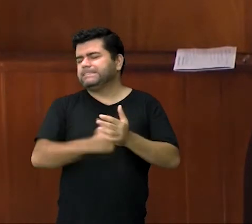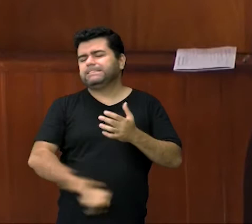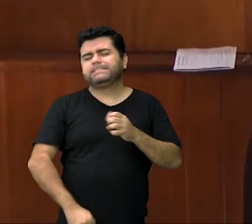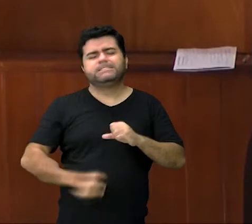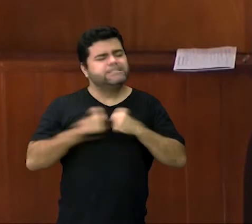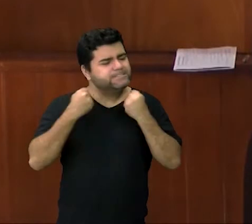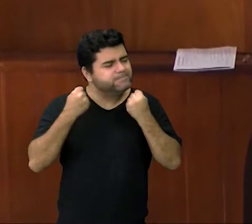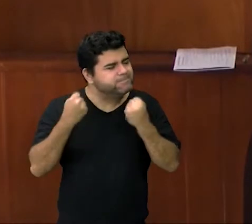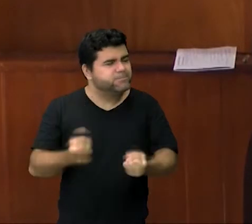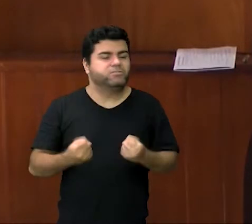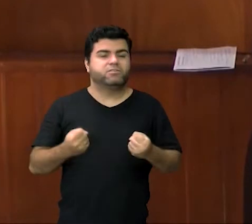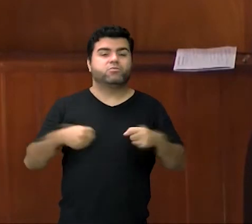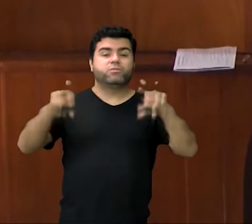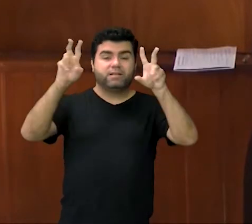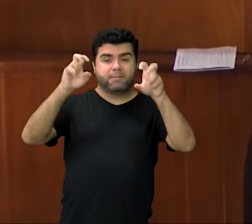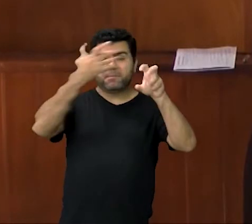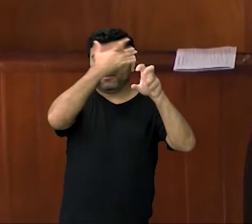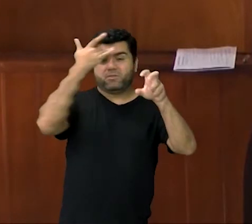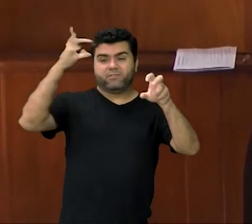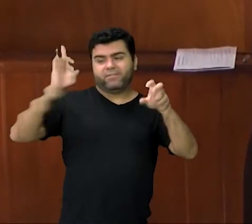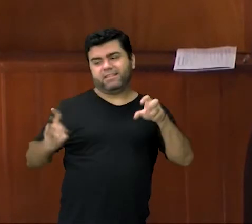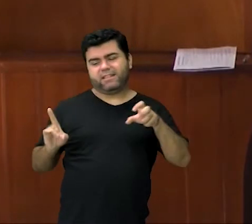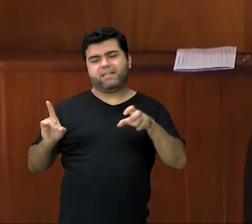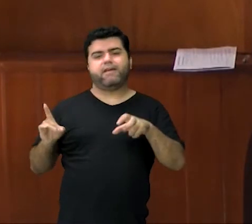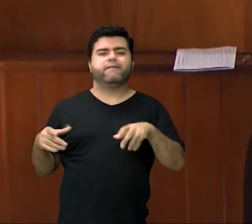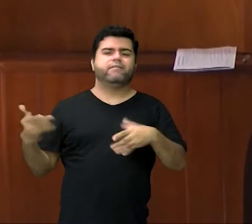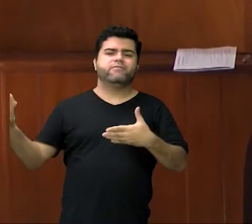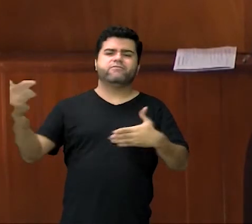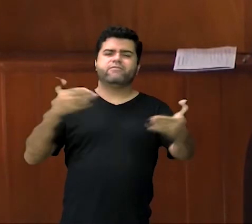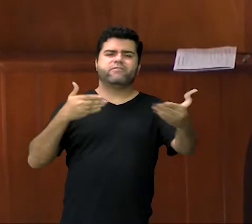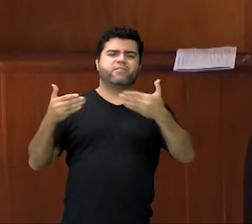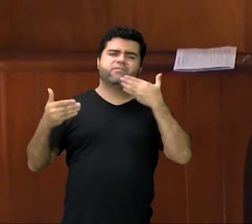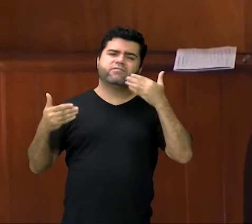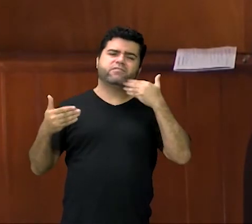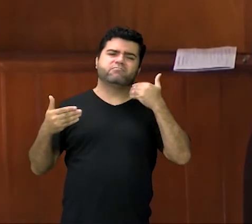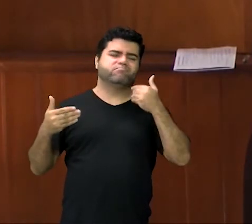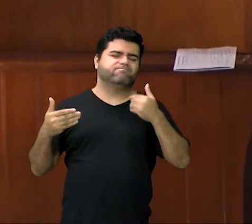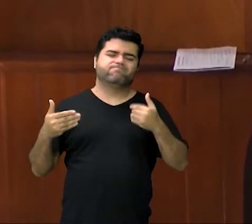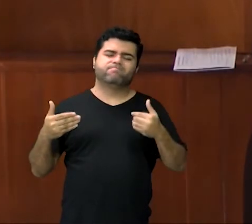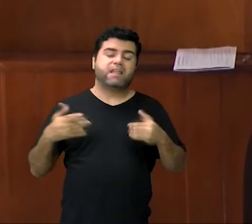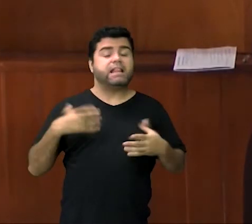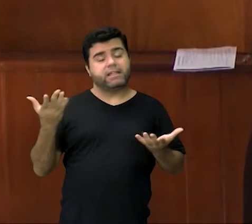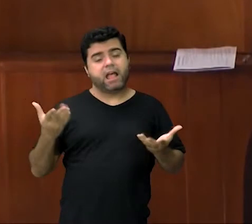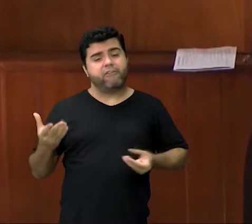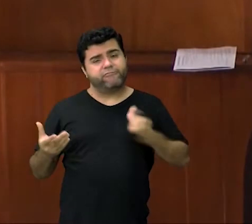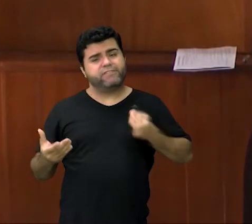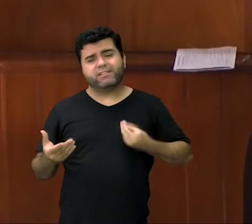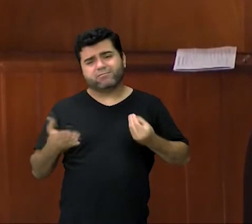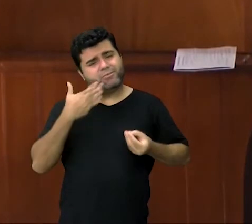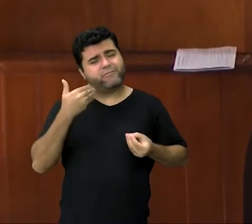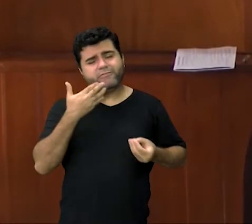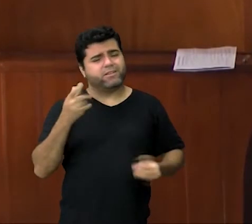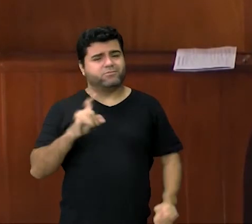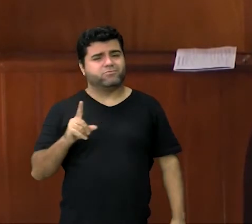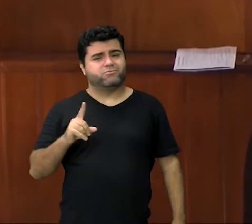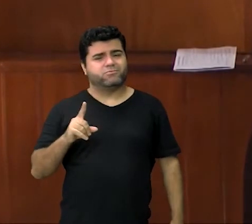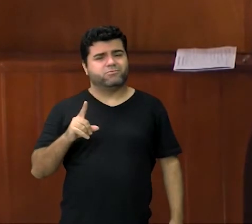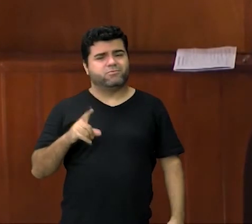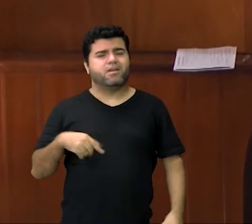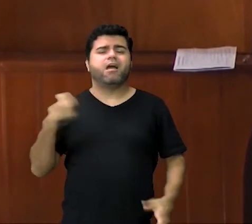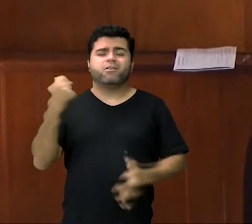deficiência, nada vem fácil. Aliás, a vida não é fácil, né? Então é luta que nós temos que